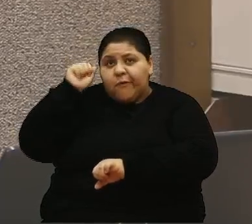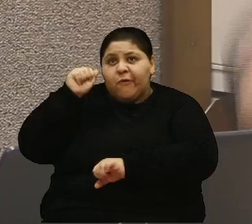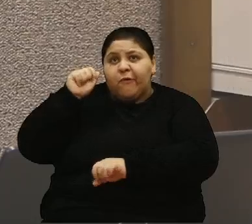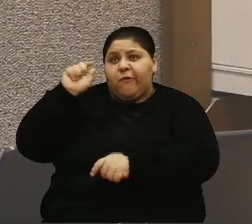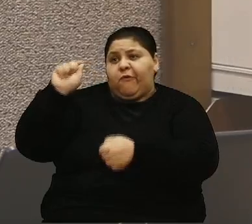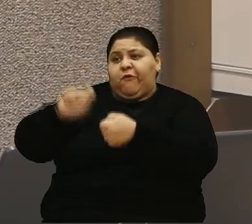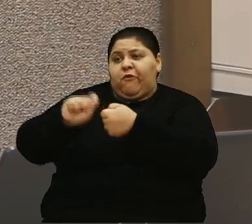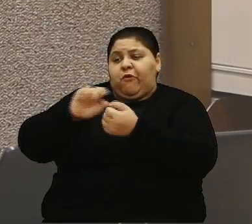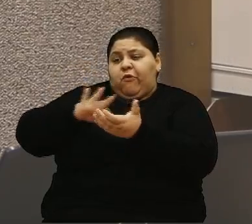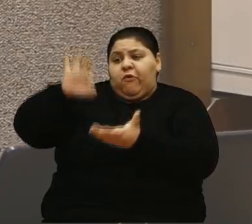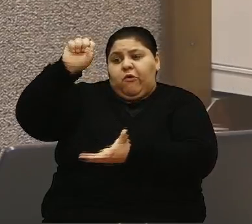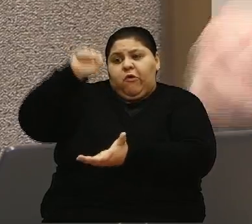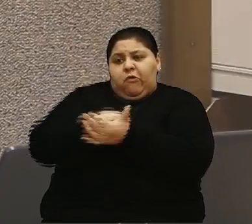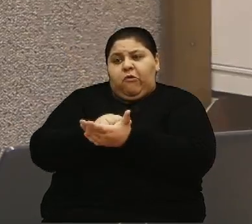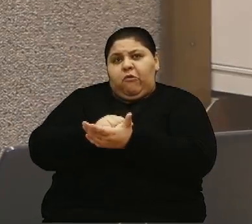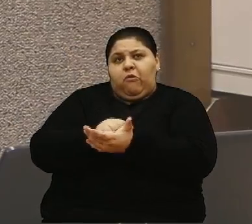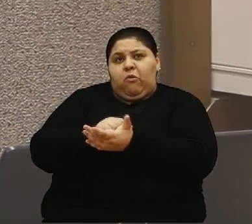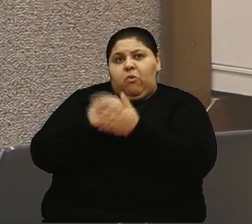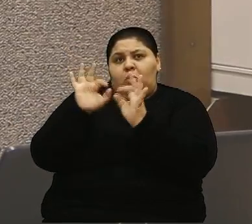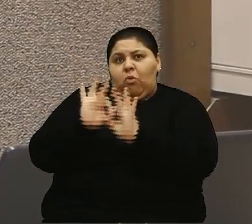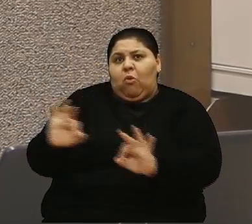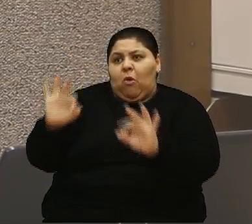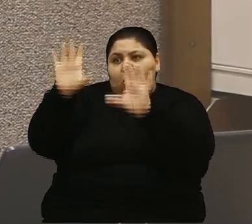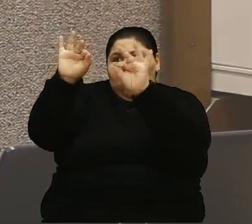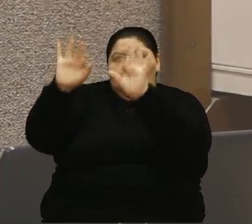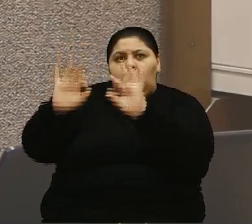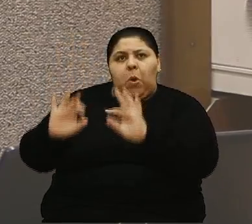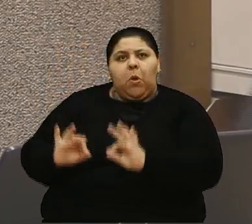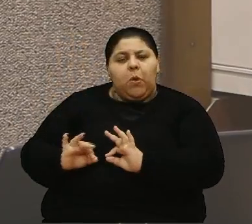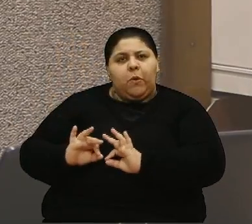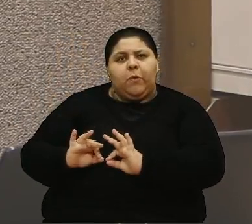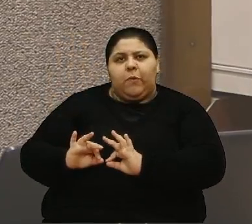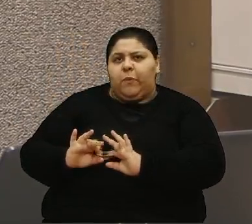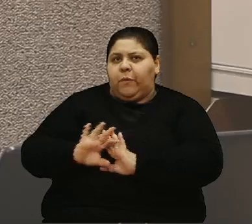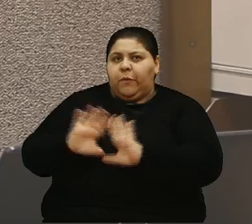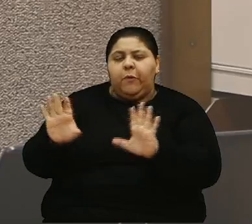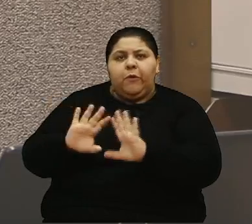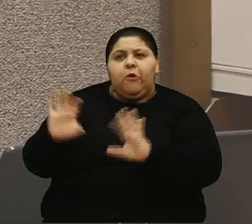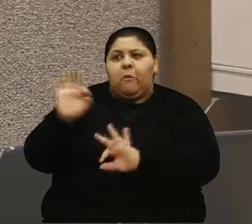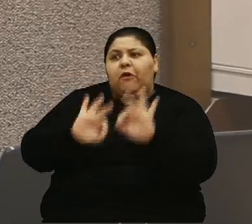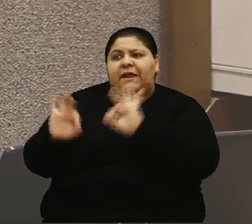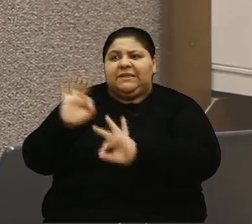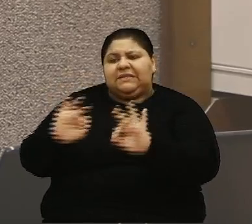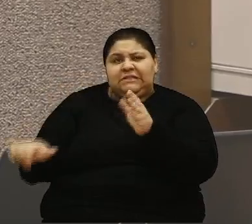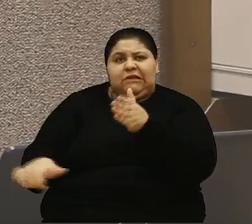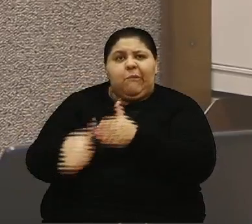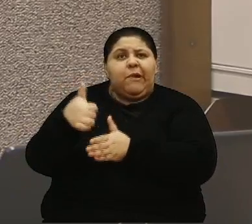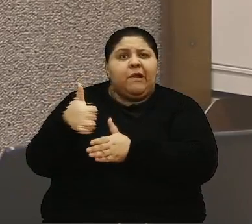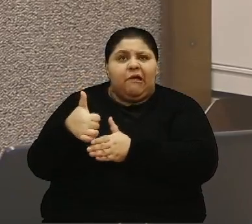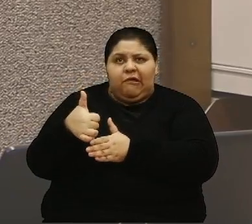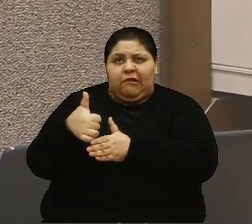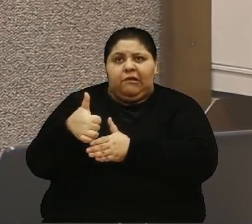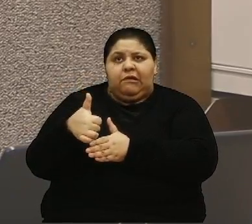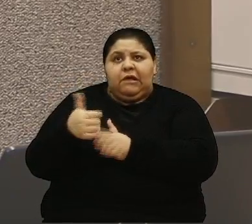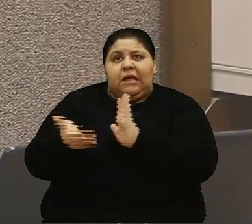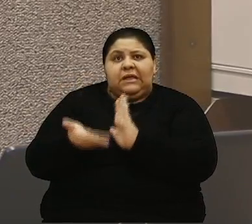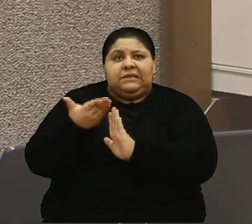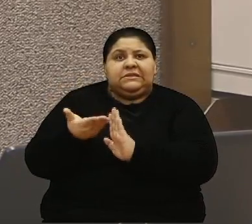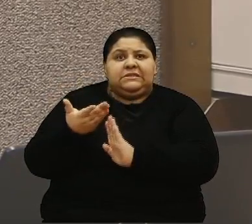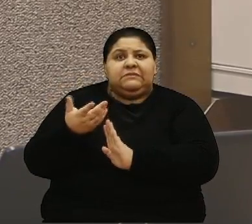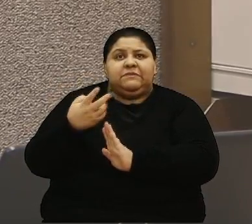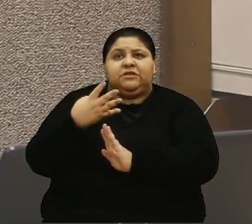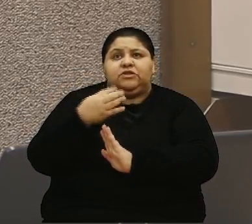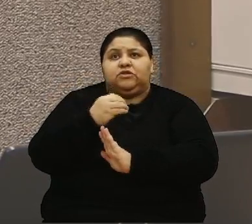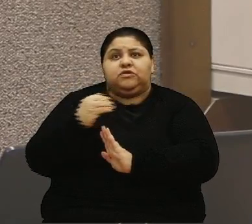um cadastro pente fino, não deixa ninguém que ganha acima de 400 pila aí ganhar uma Bolsa Família. Tá louco, né? Esse é